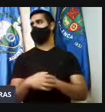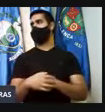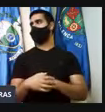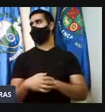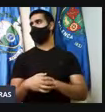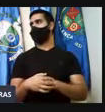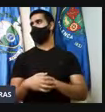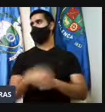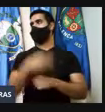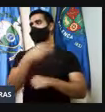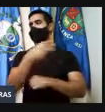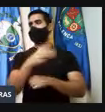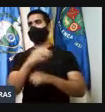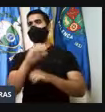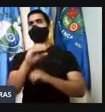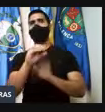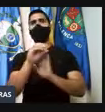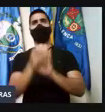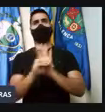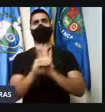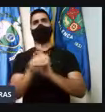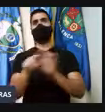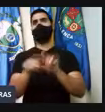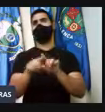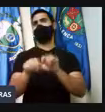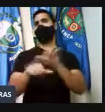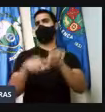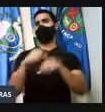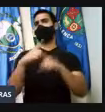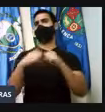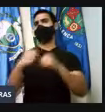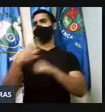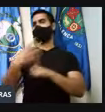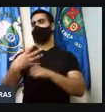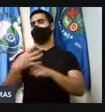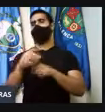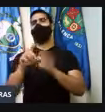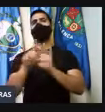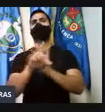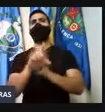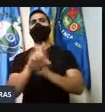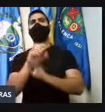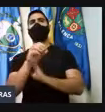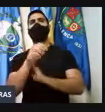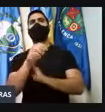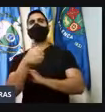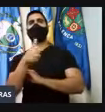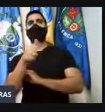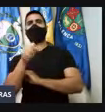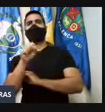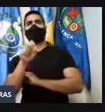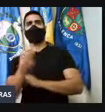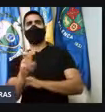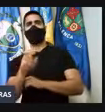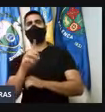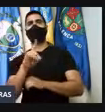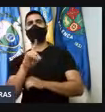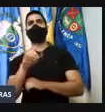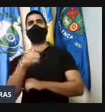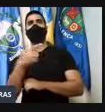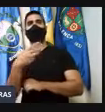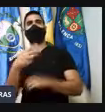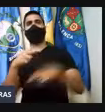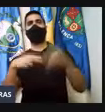terceiro caput e revoga o artigo 4º da Lei Complementar 185, de 23 de julho